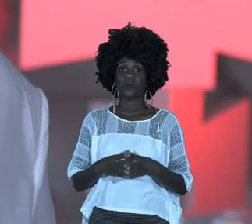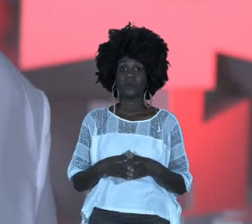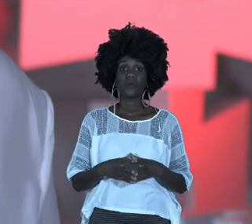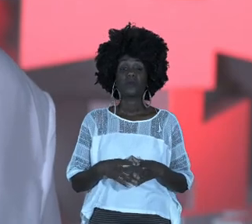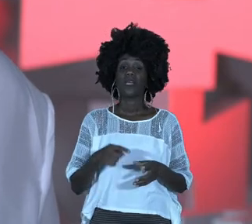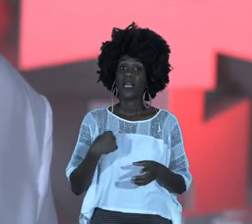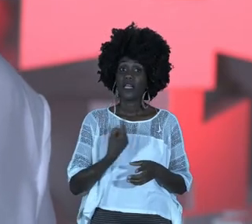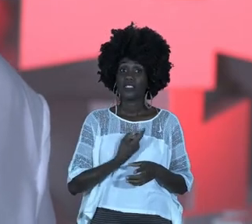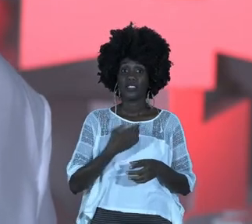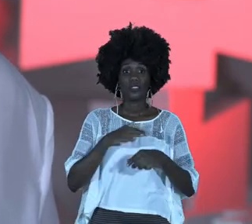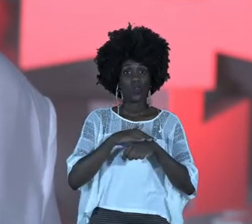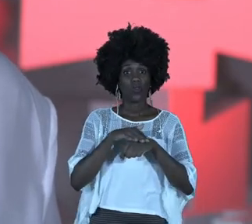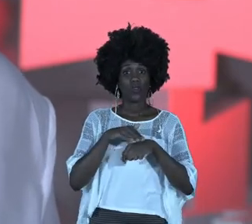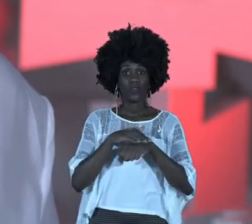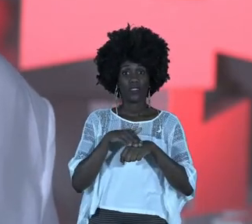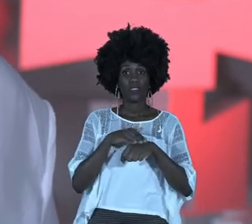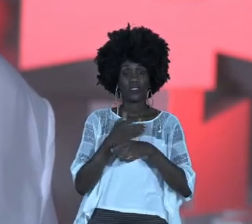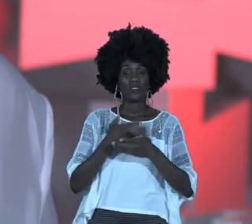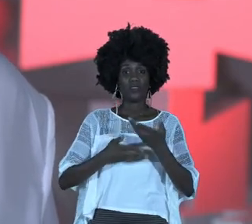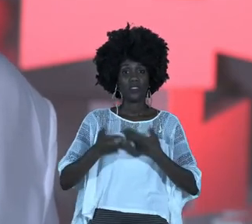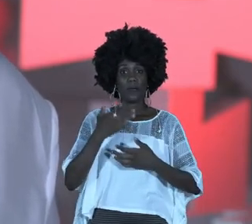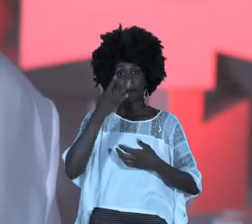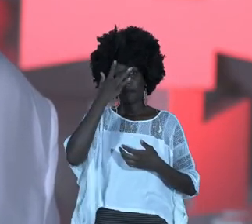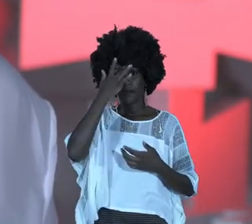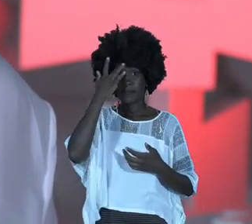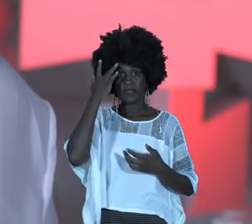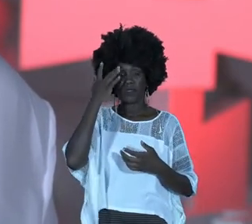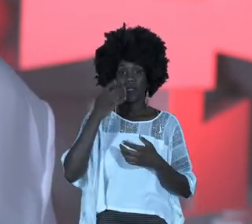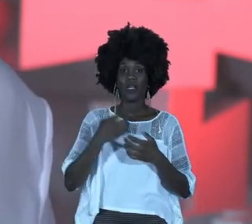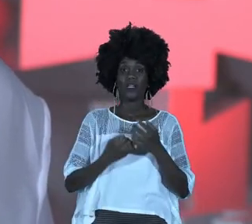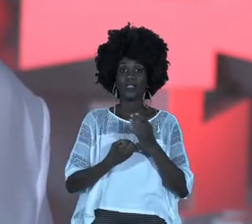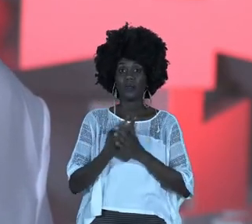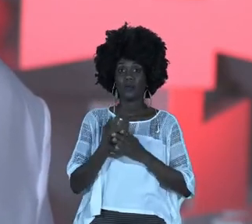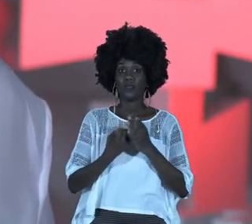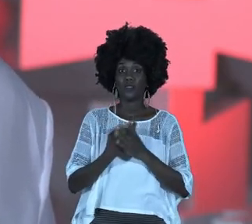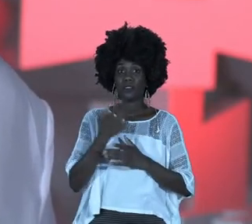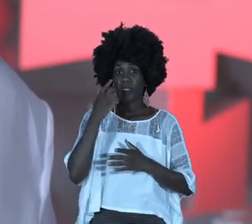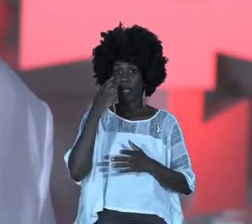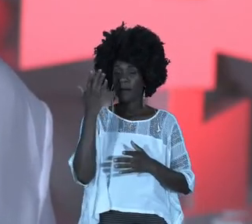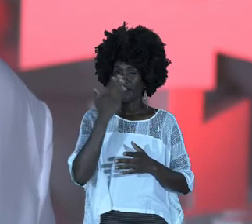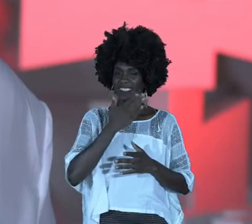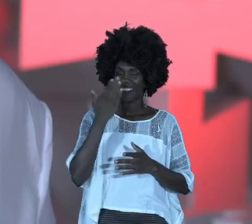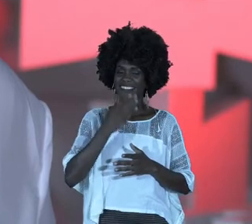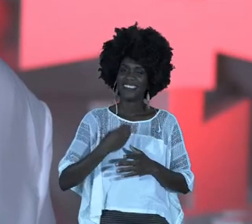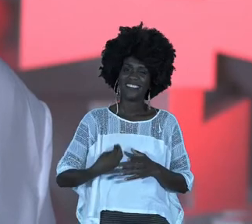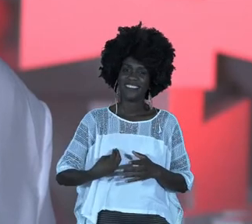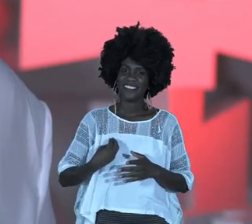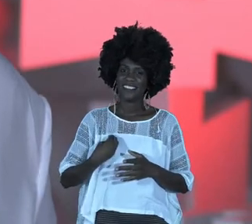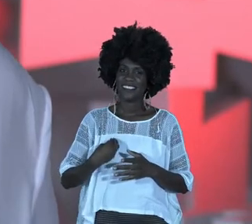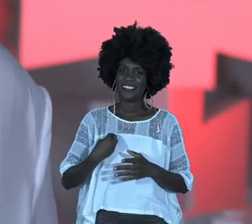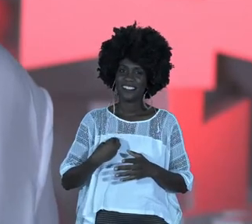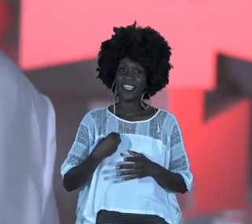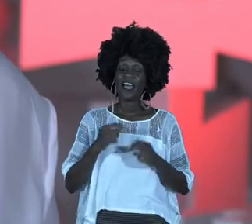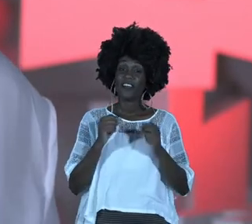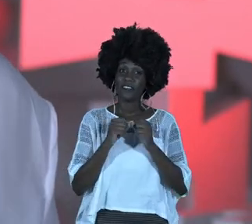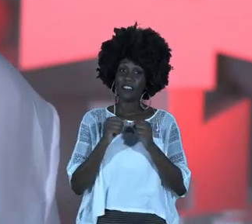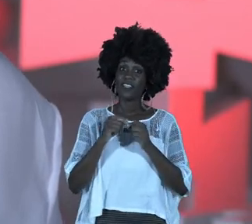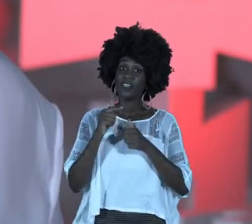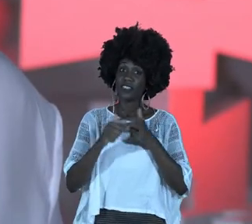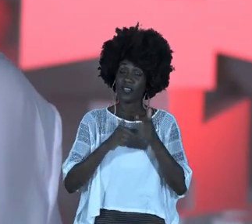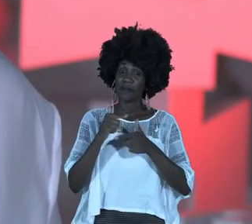A gente está aqui conversando, né? Temos muitas pessoas da produção que não estão aparecendo, mas que estão fazendo